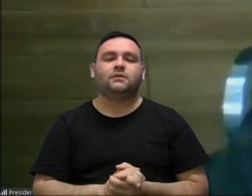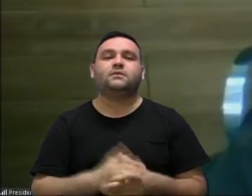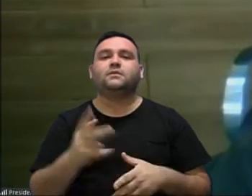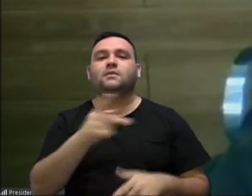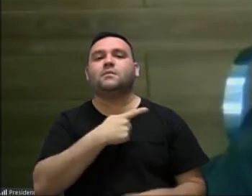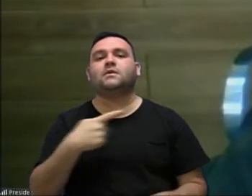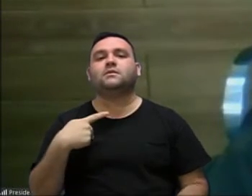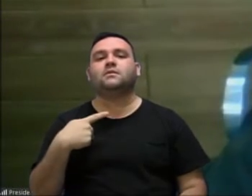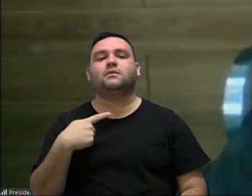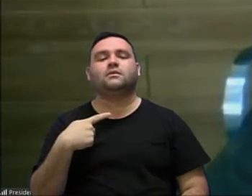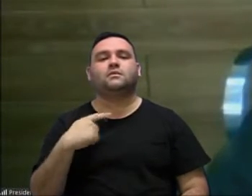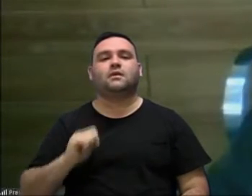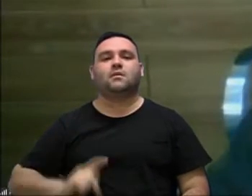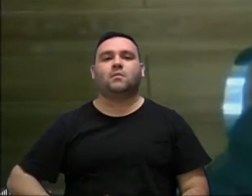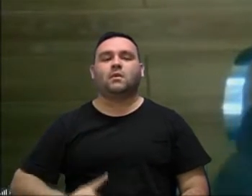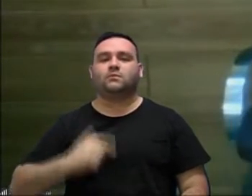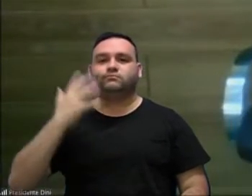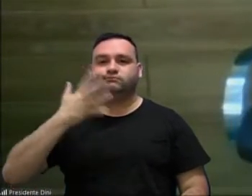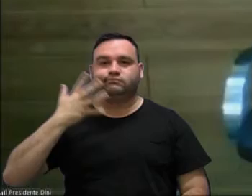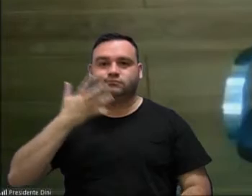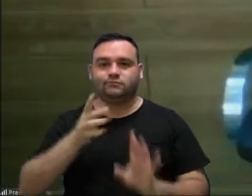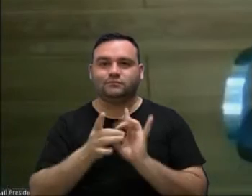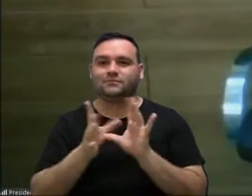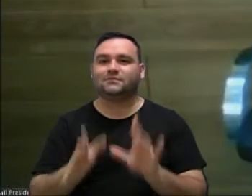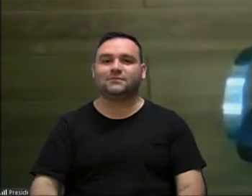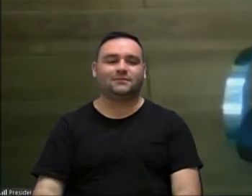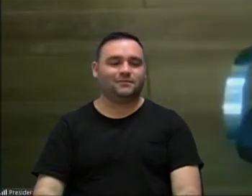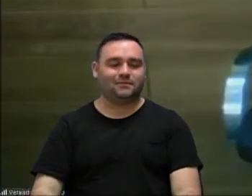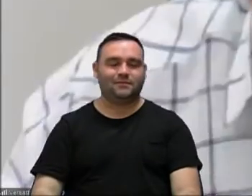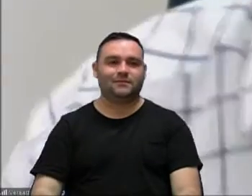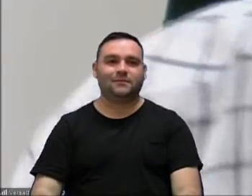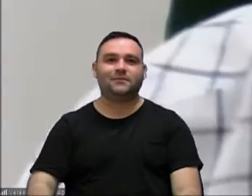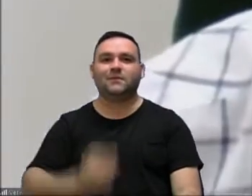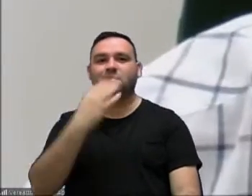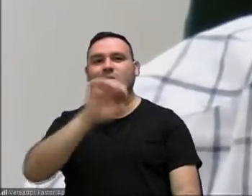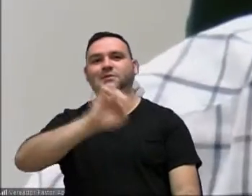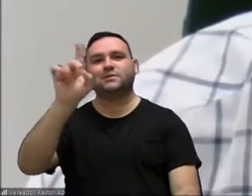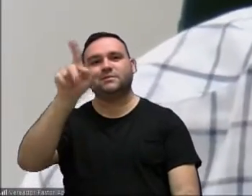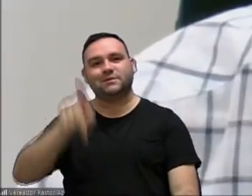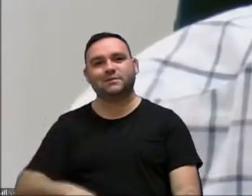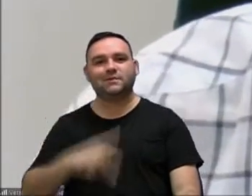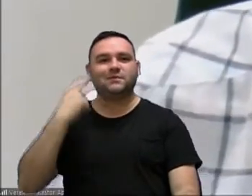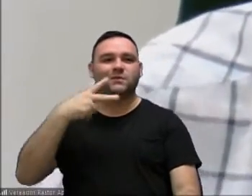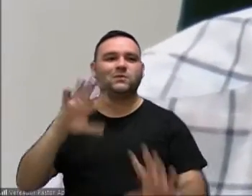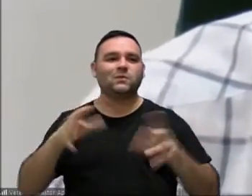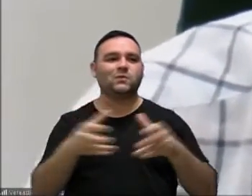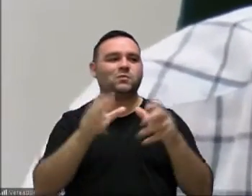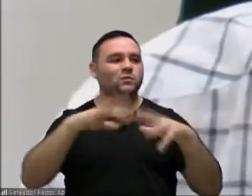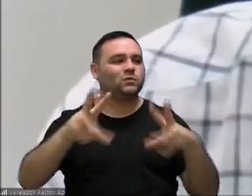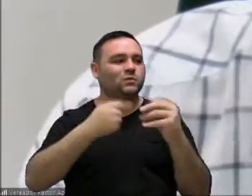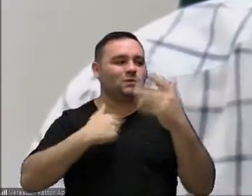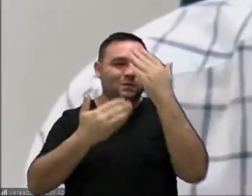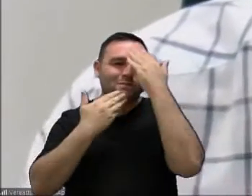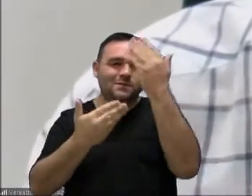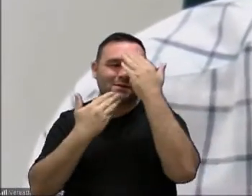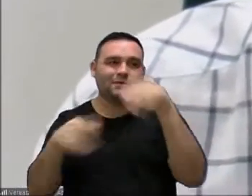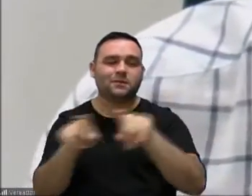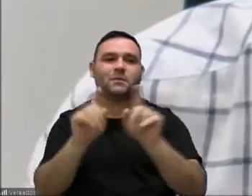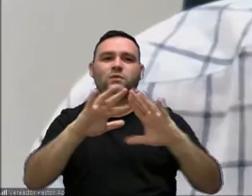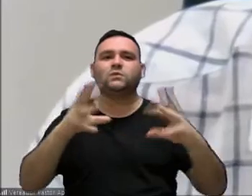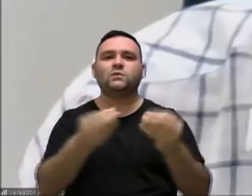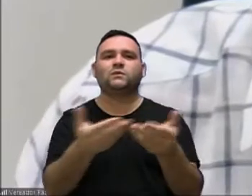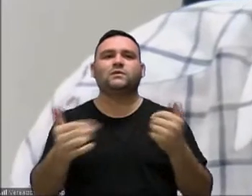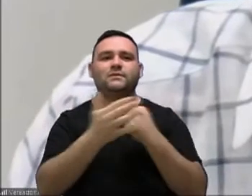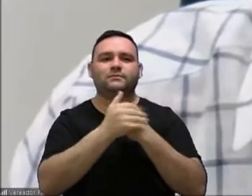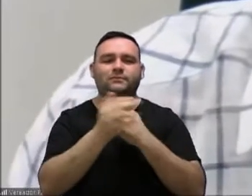Pastor Apolo, tenha a palavra, meu irmão. Bom dia, presidente, bom dia, nós vereadores, eu agradeço o carinho de todos vocês,